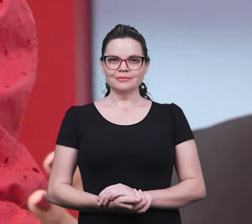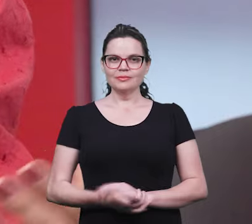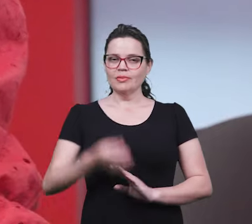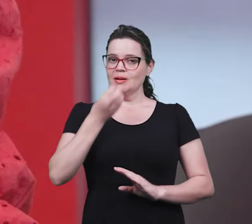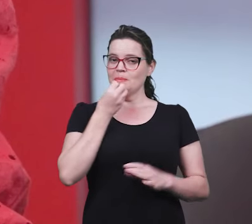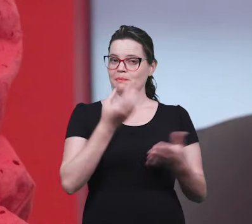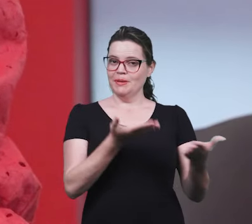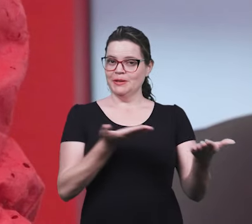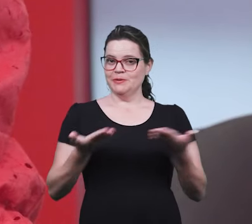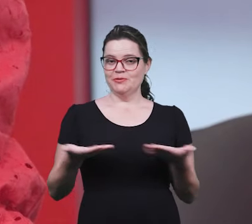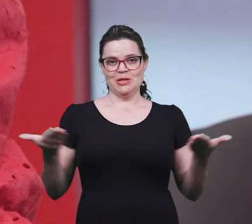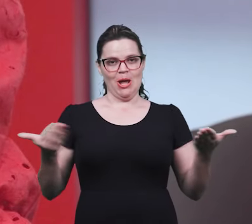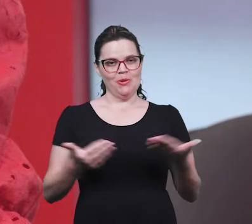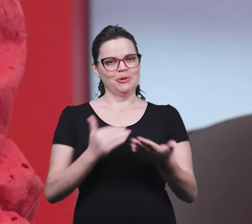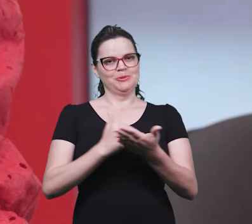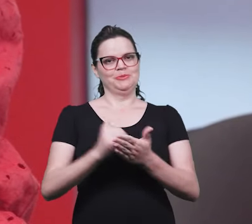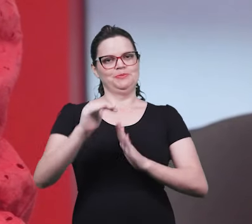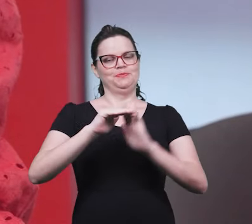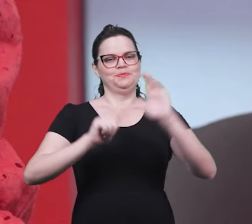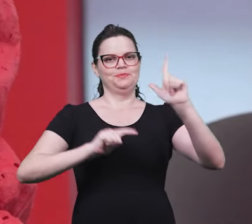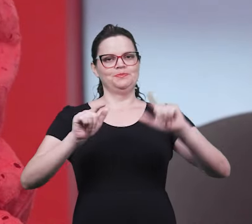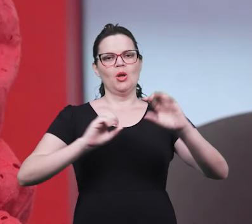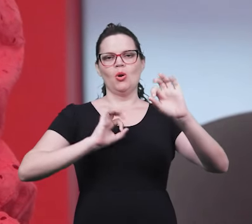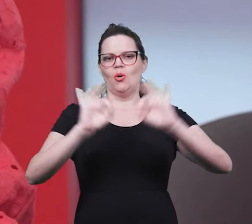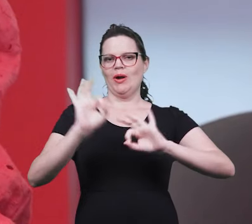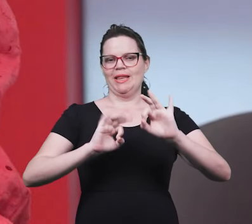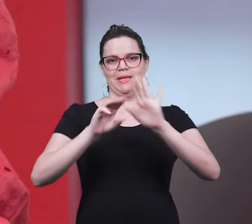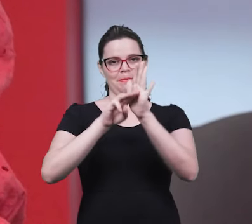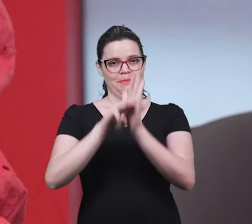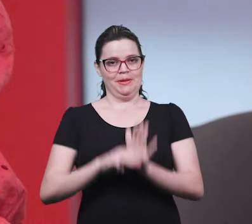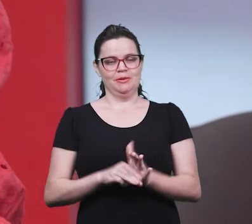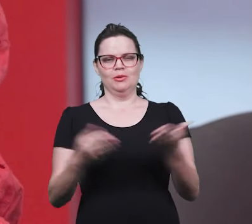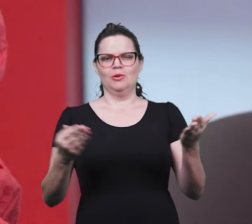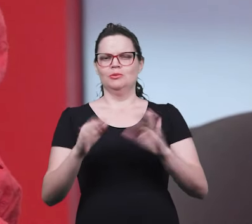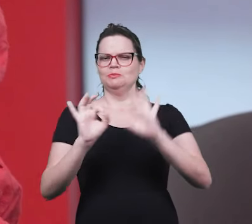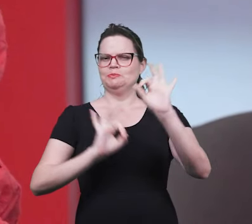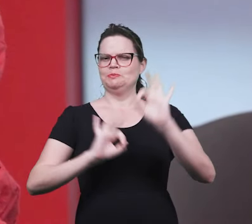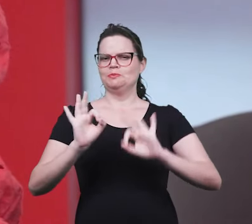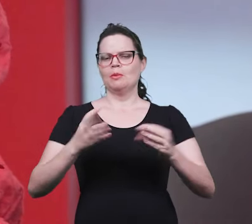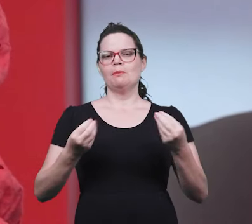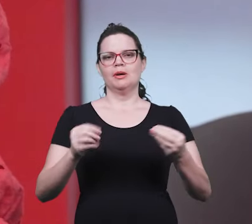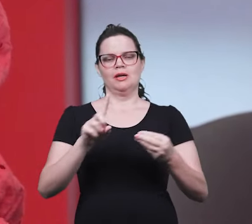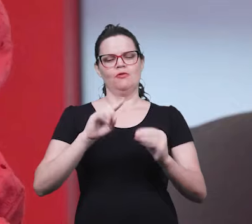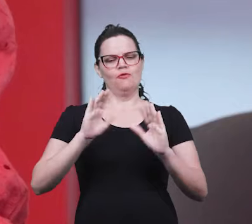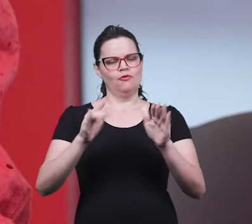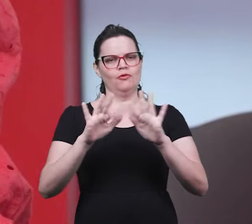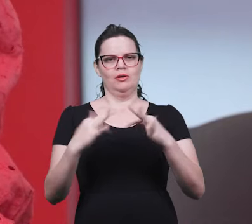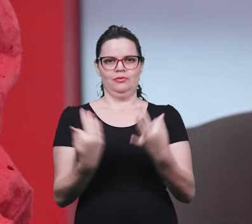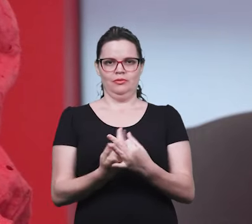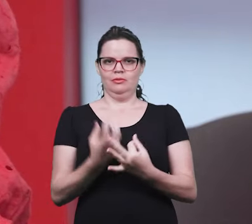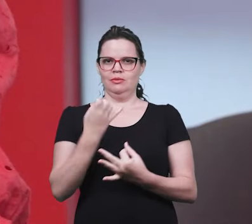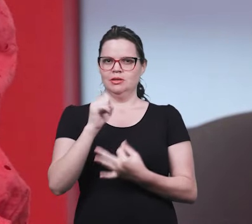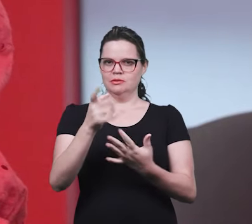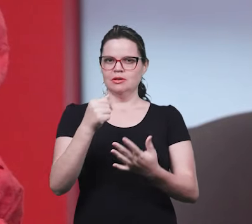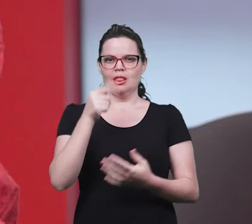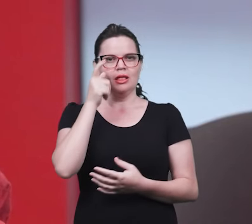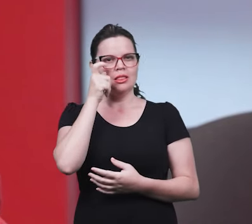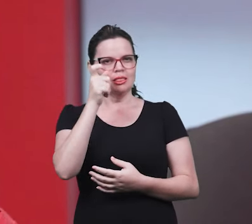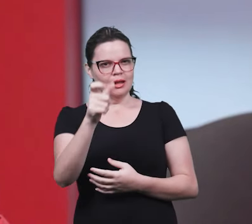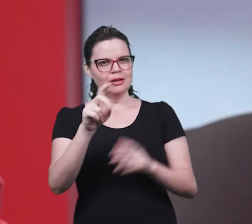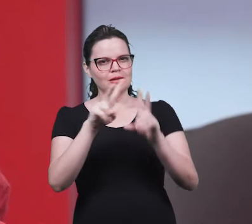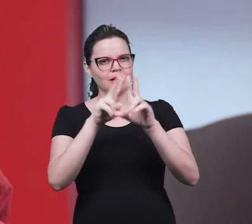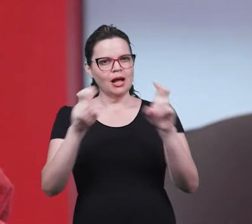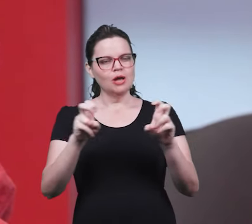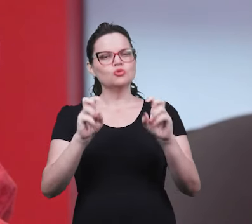Seja bem-vindo ao programa Organização e Método, especialmente elaborado para as nossas famílias. Se você se interessa por